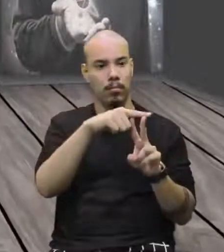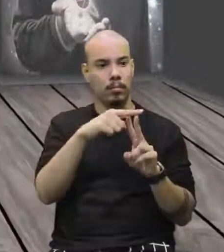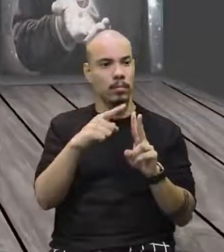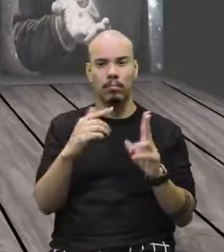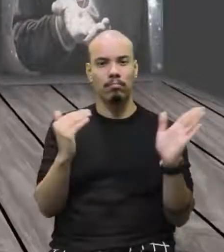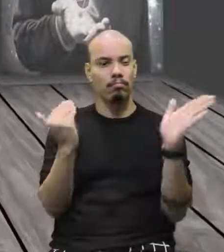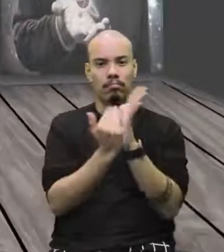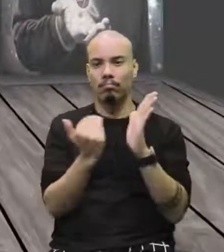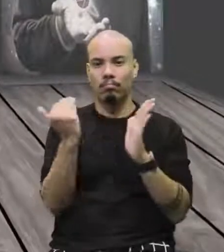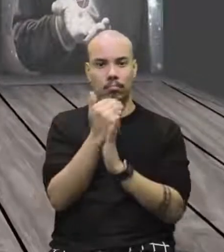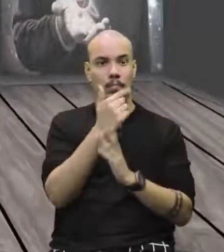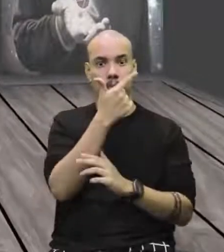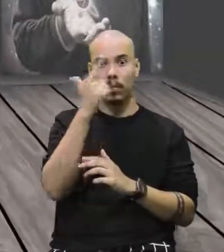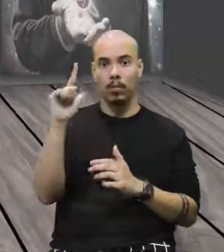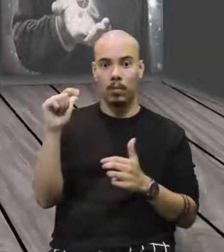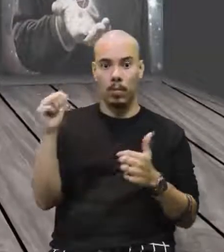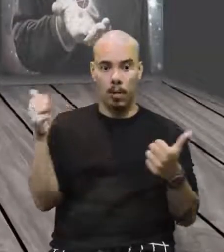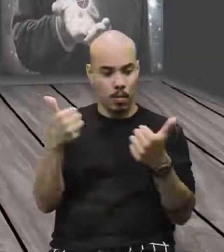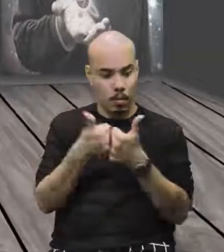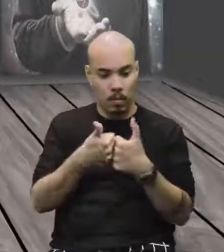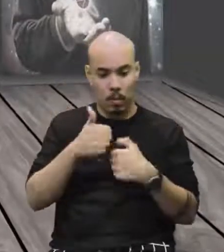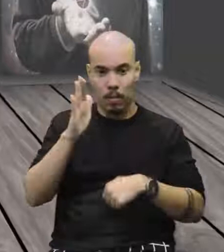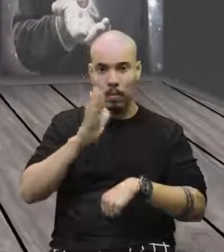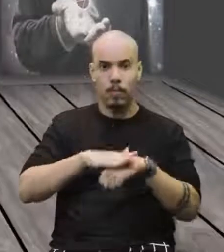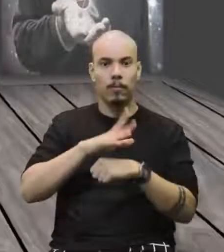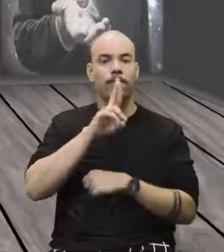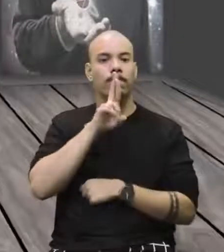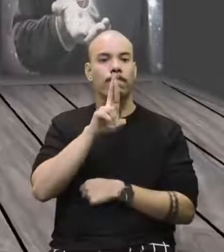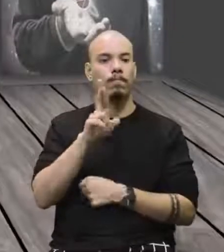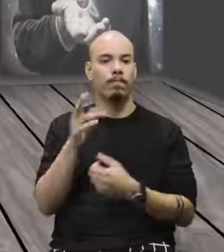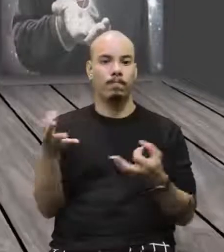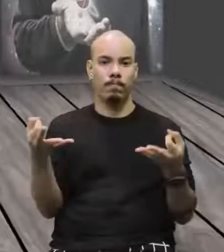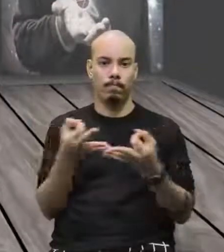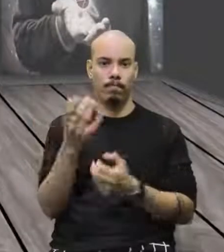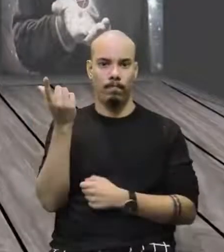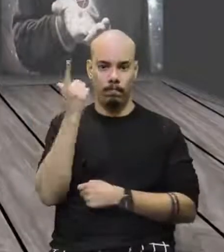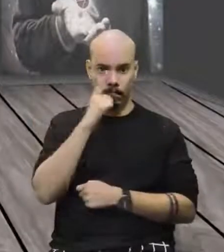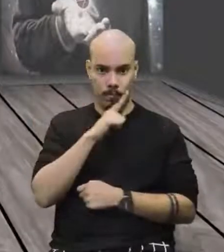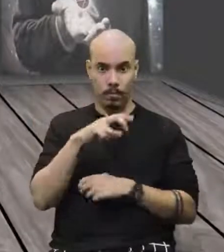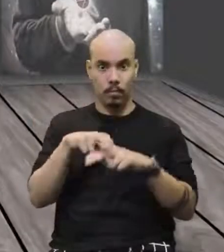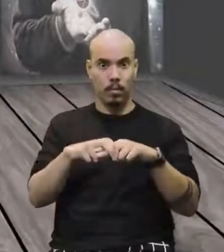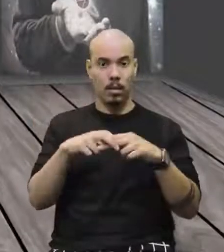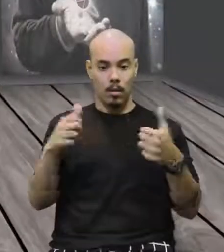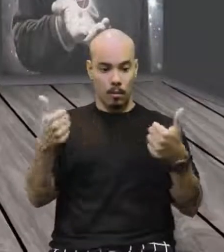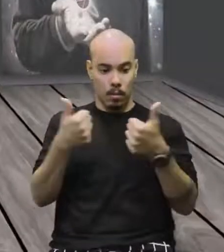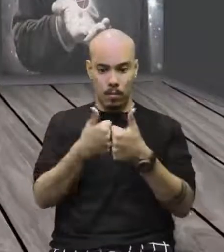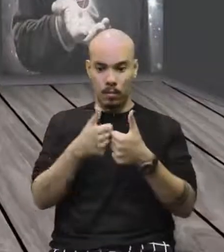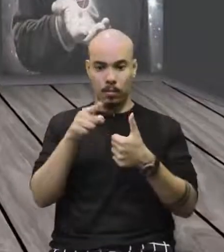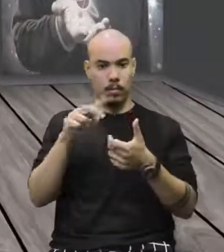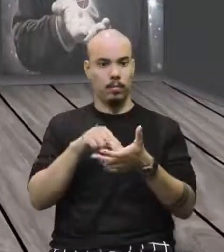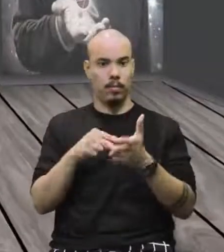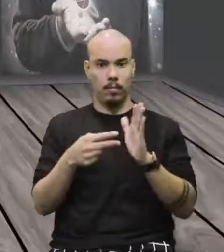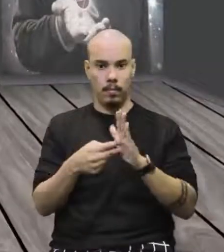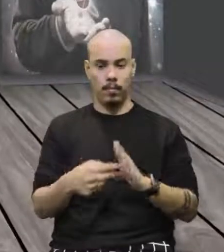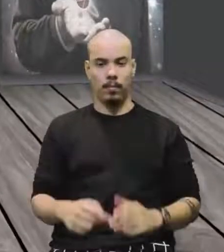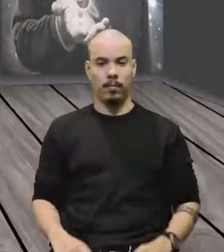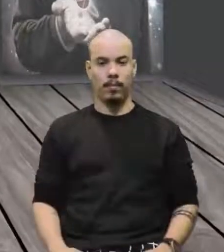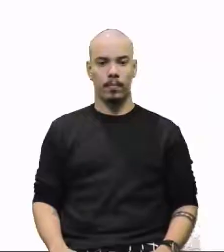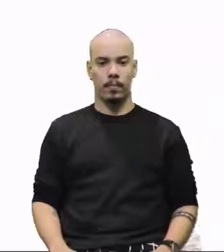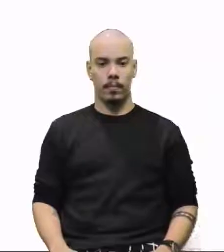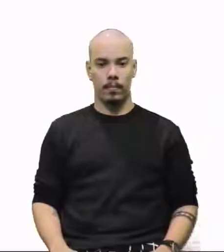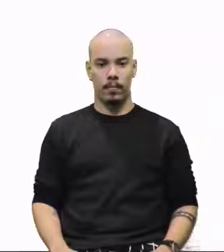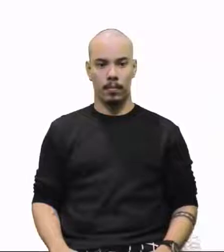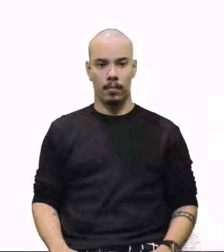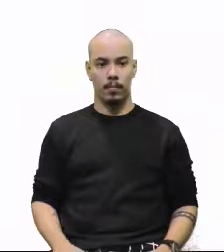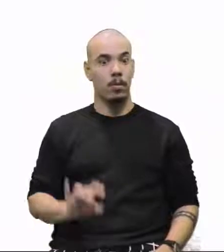dízima. Aí ele aproxima mais ainda do resultado. Justamente. Entendeu? Então, a proximidade do resultado é isso. Vamos lá? Então, aqui é